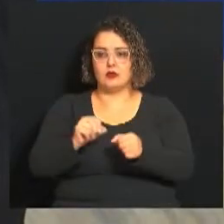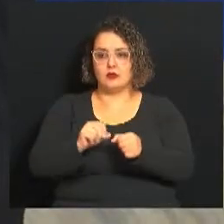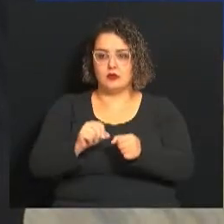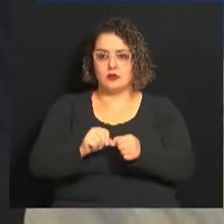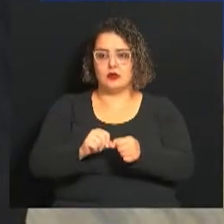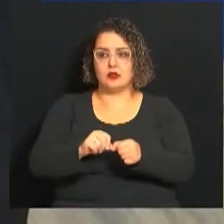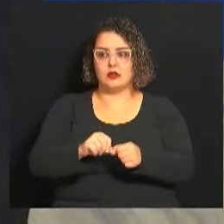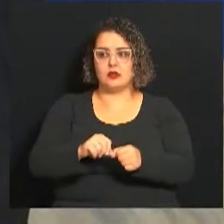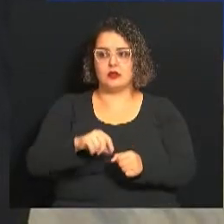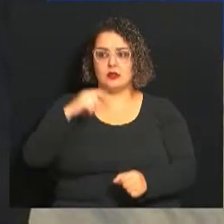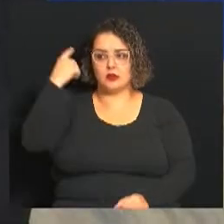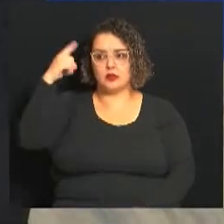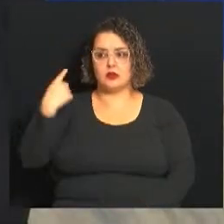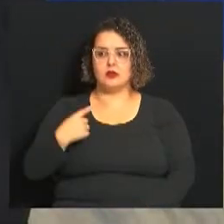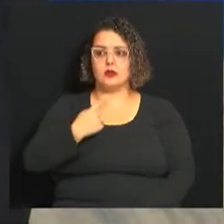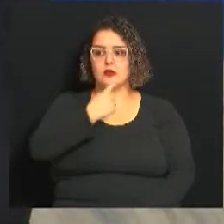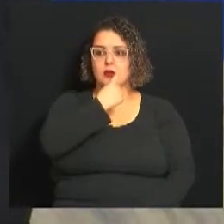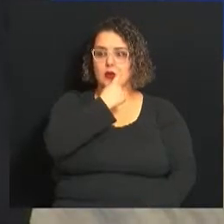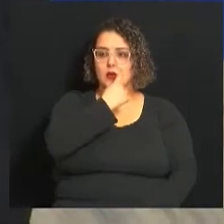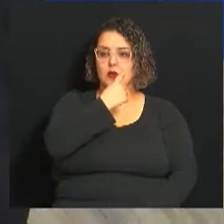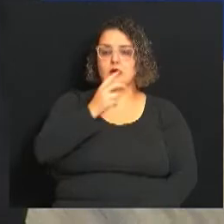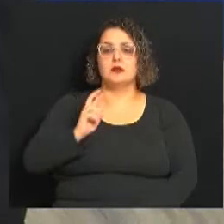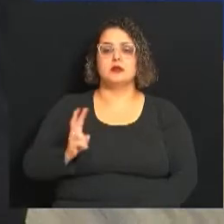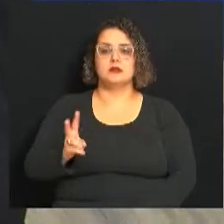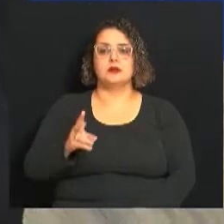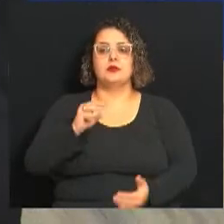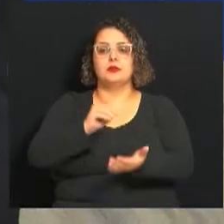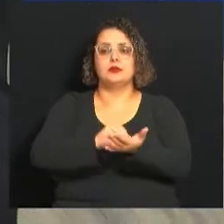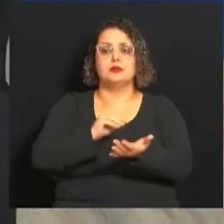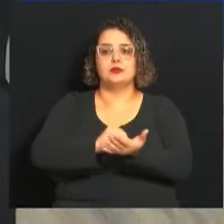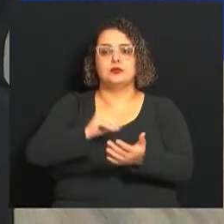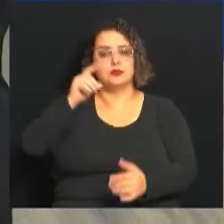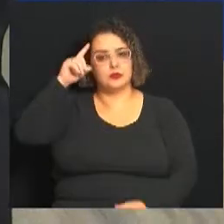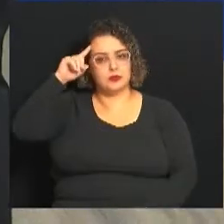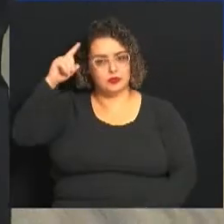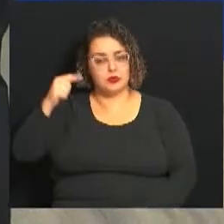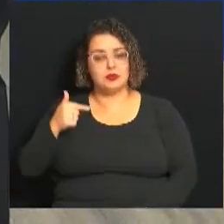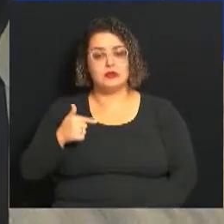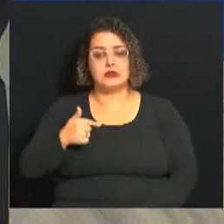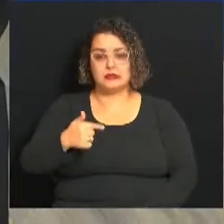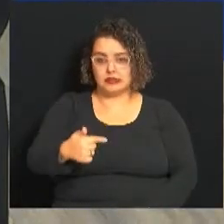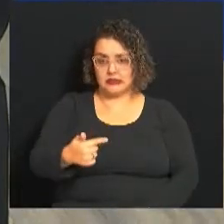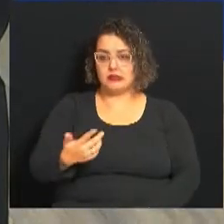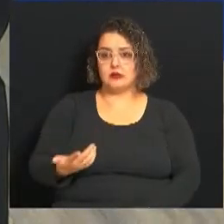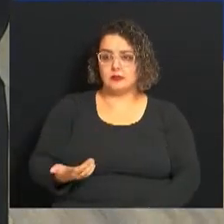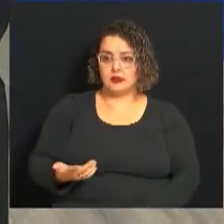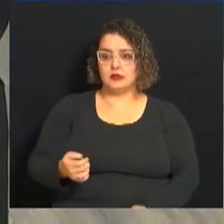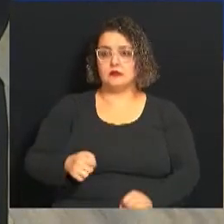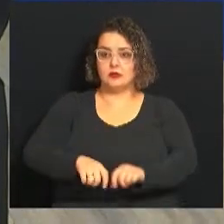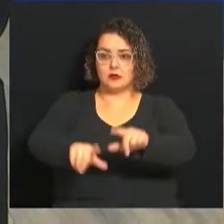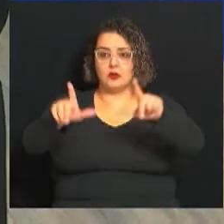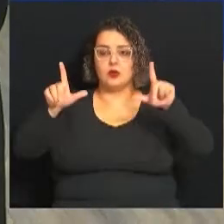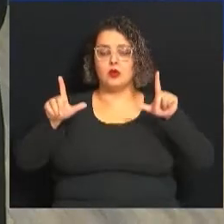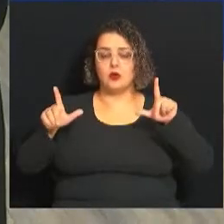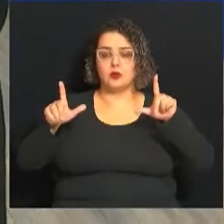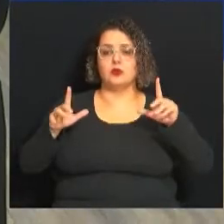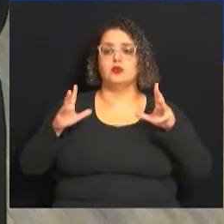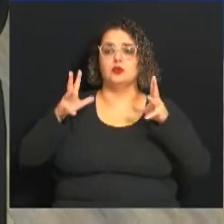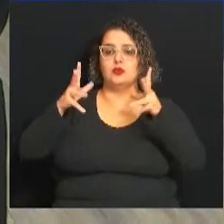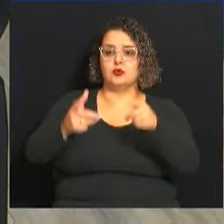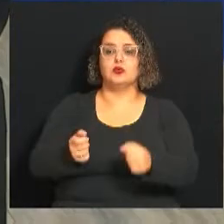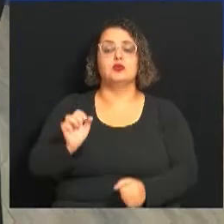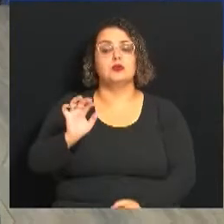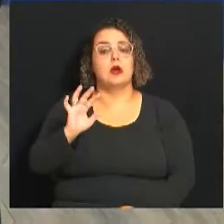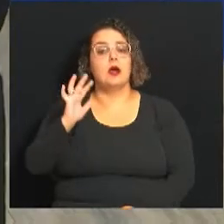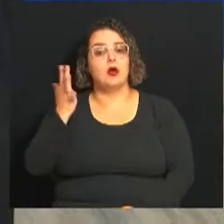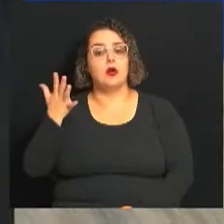da Covid-19, sempre no último dia da semana, a gente traz esta tela aqui com os casos que acontecem aqui na